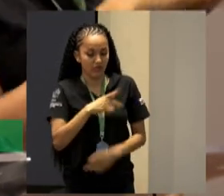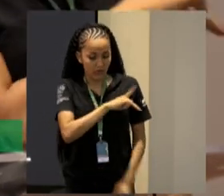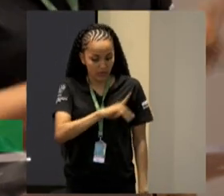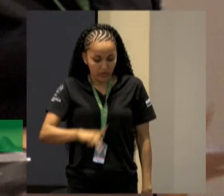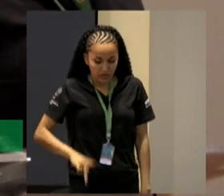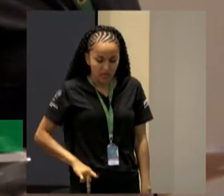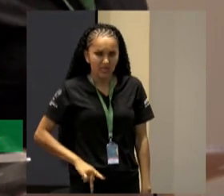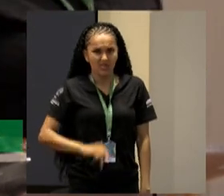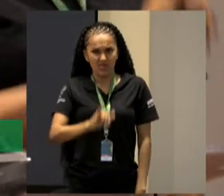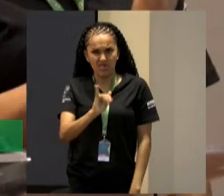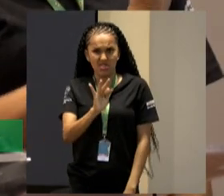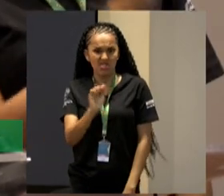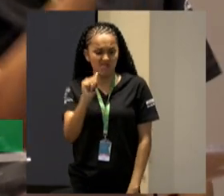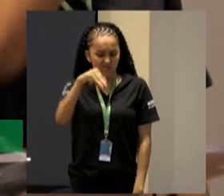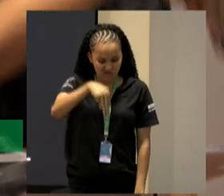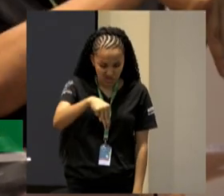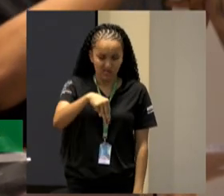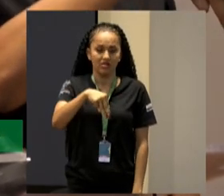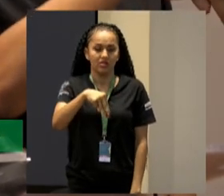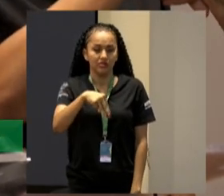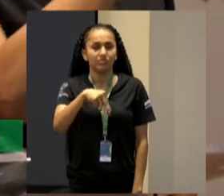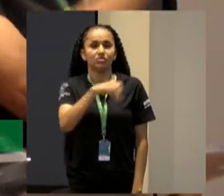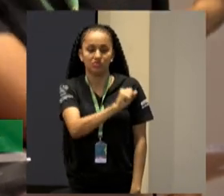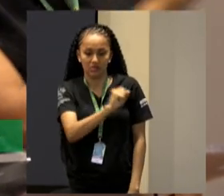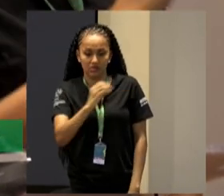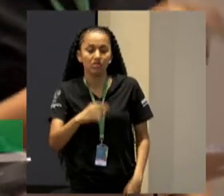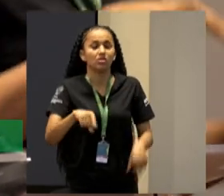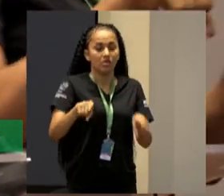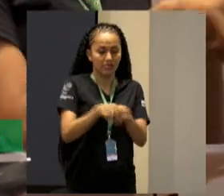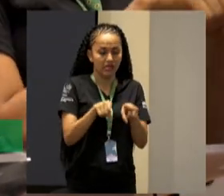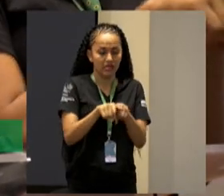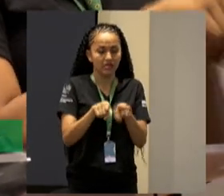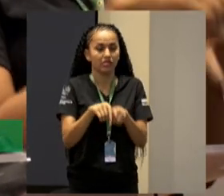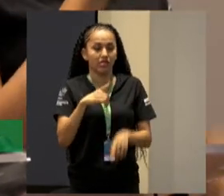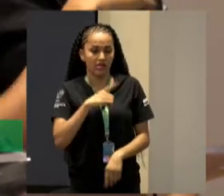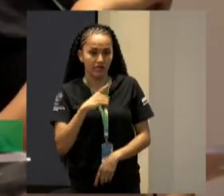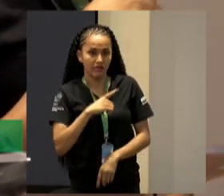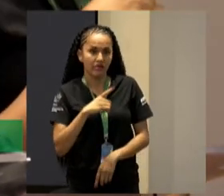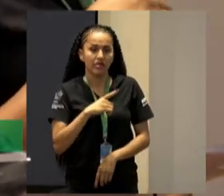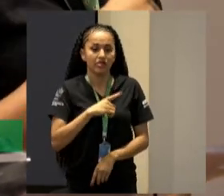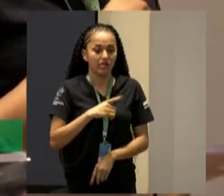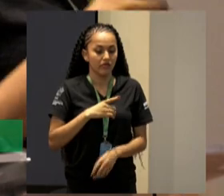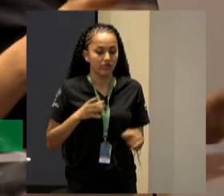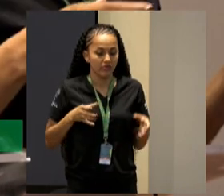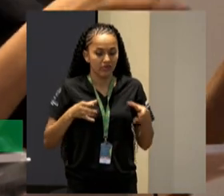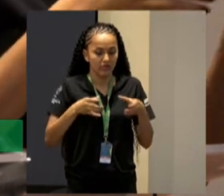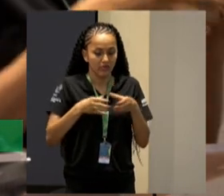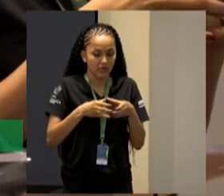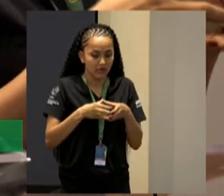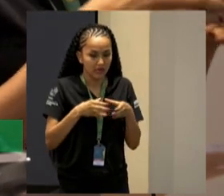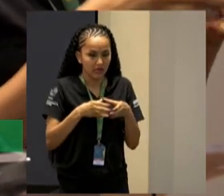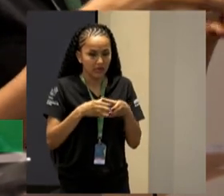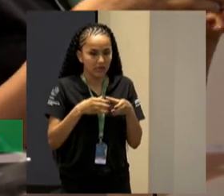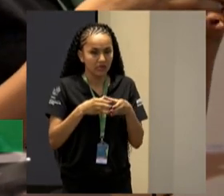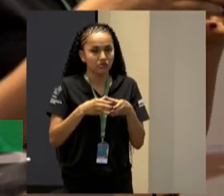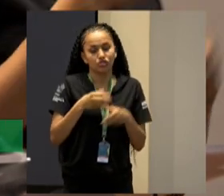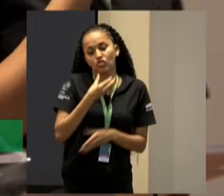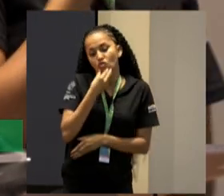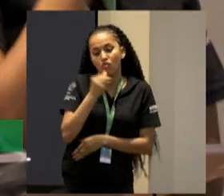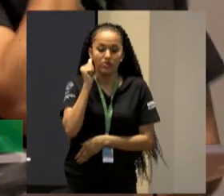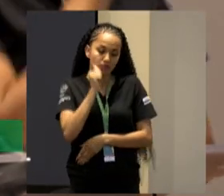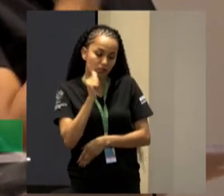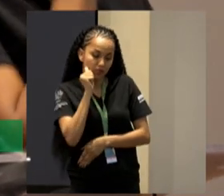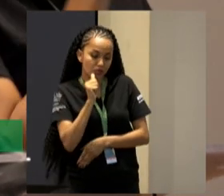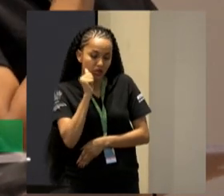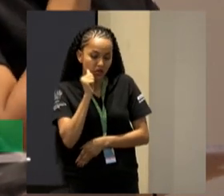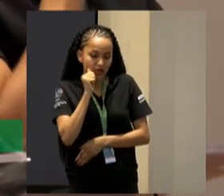presidente do IFAM de Santa Catarina, e o NEM teve uma rede, e tem uma rede de homens e mulheres